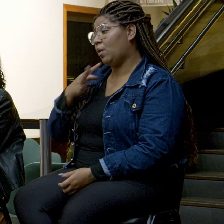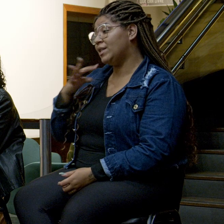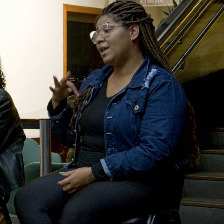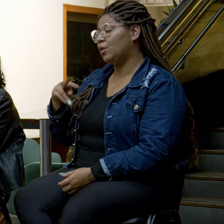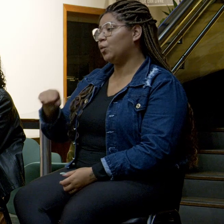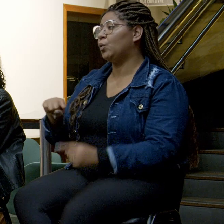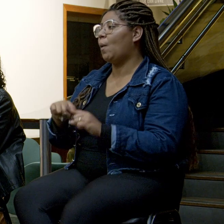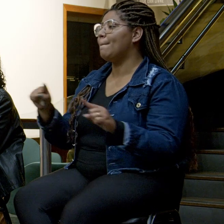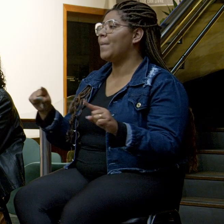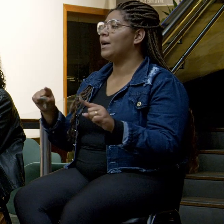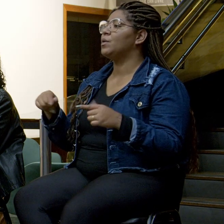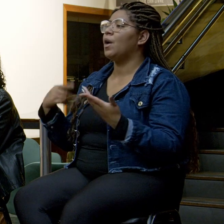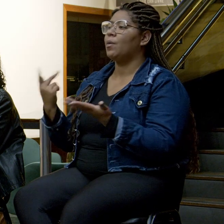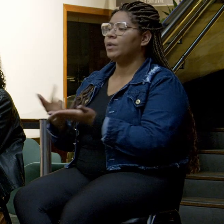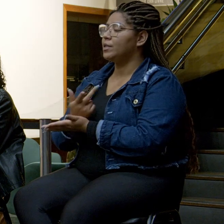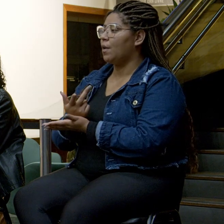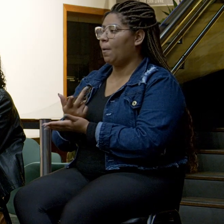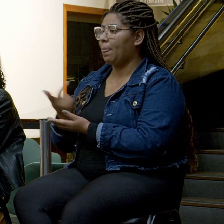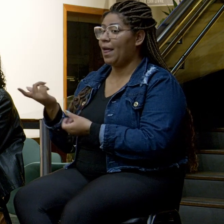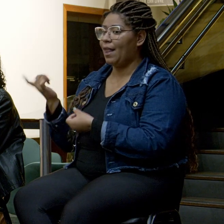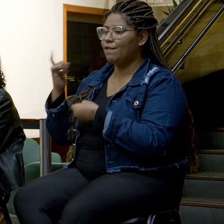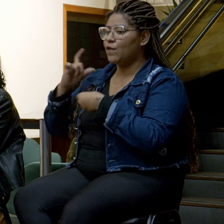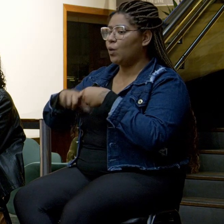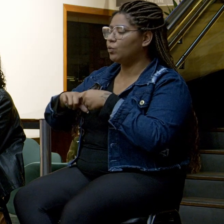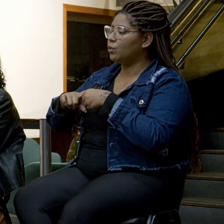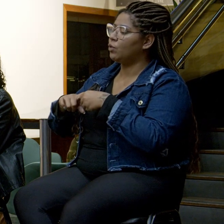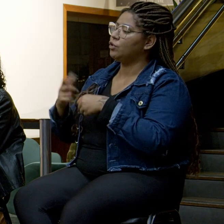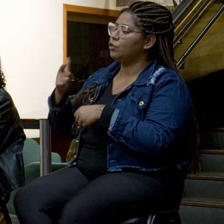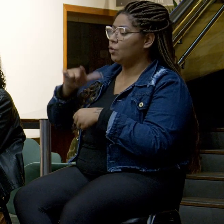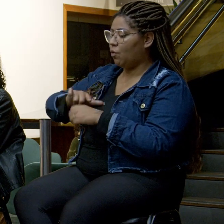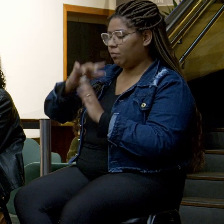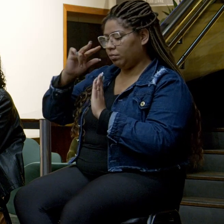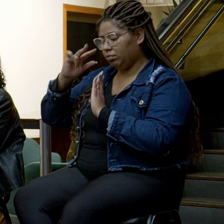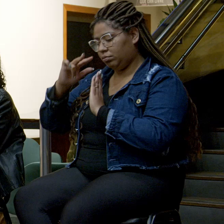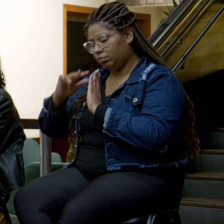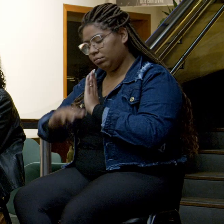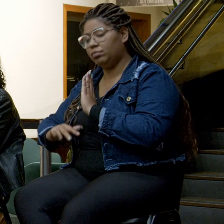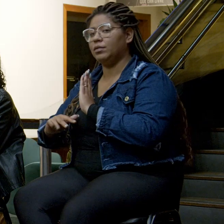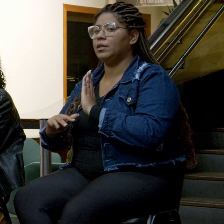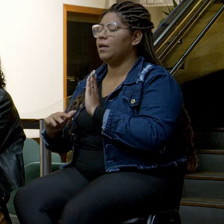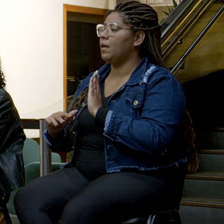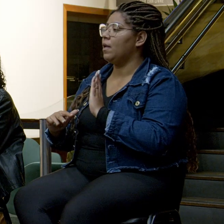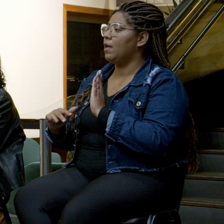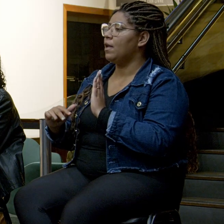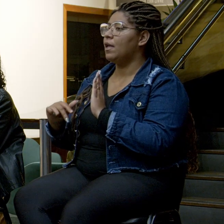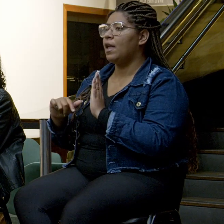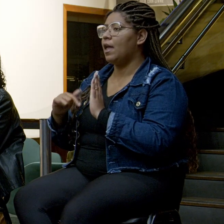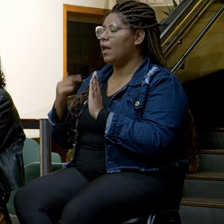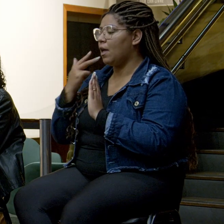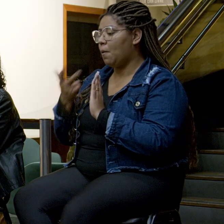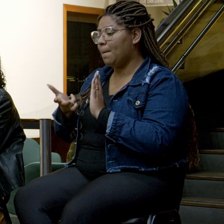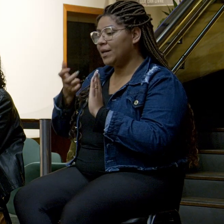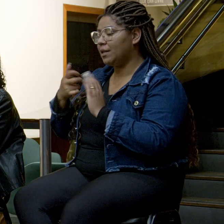ela voltou assim, a experiência de ter lido pela primeira vez. E era muito frustrante,